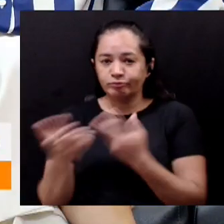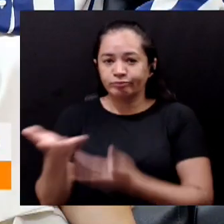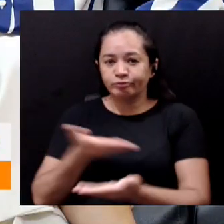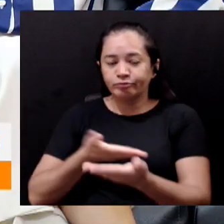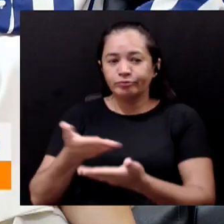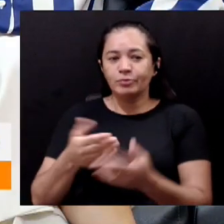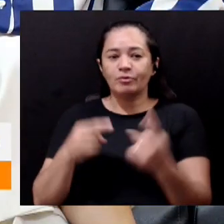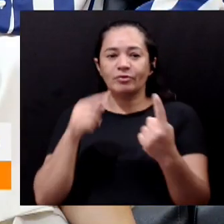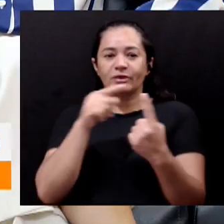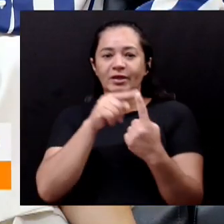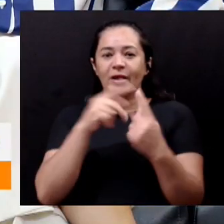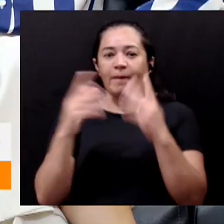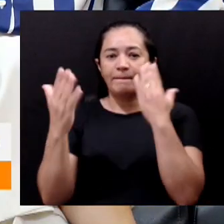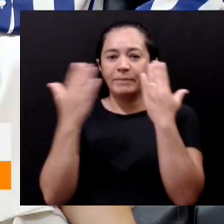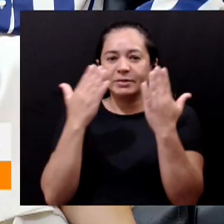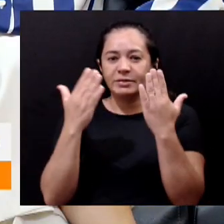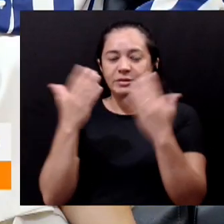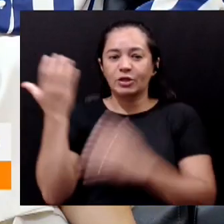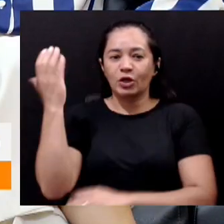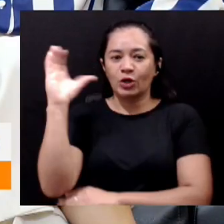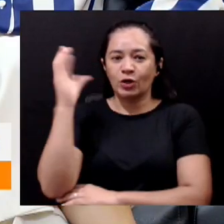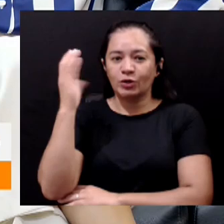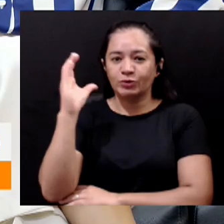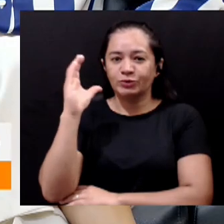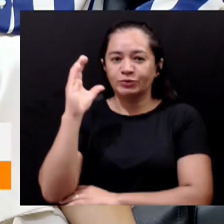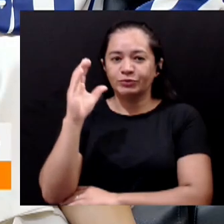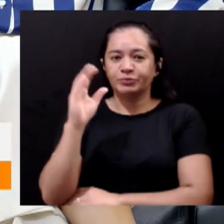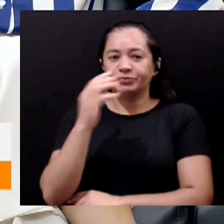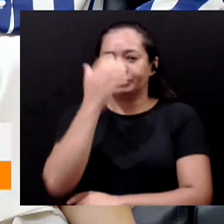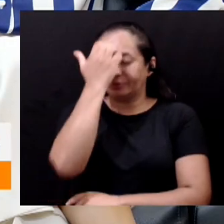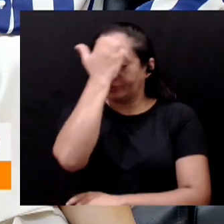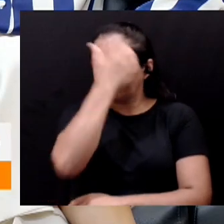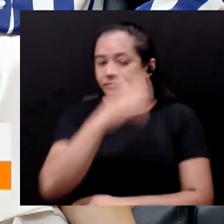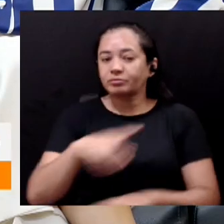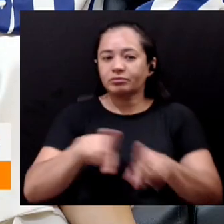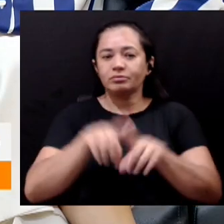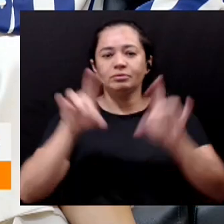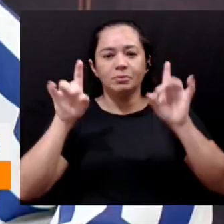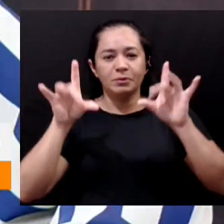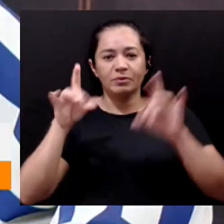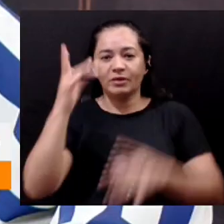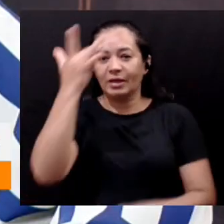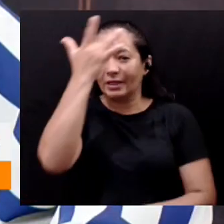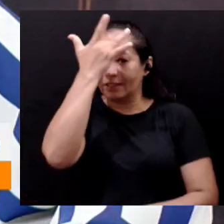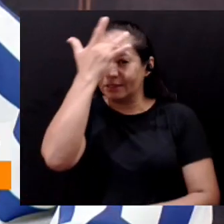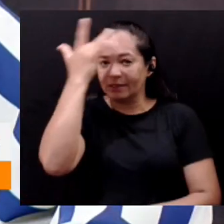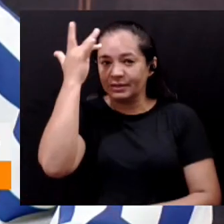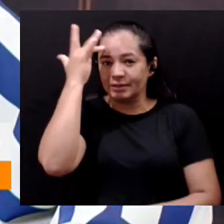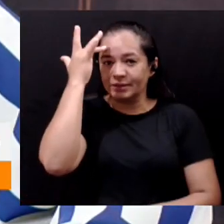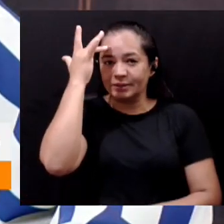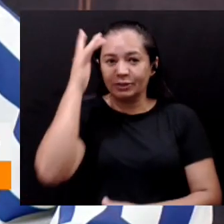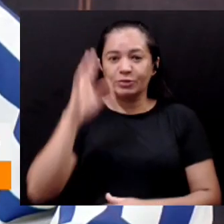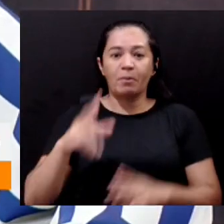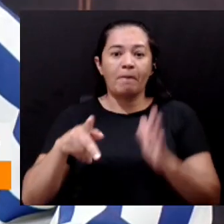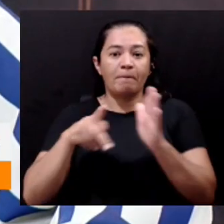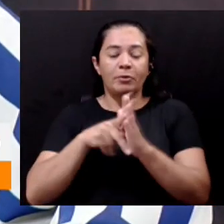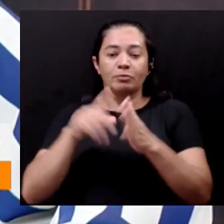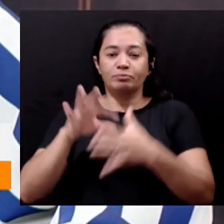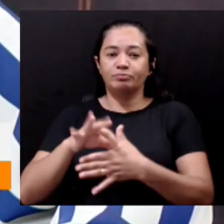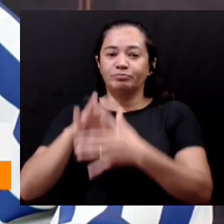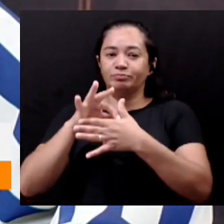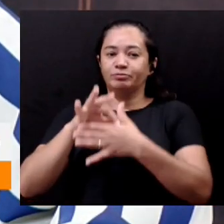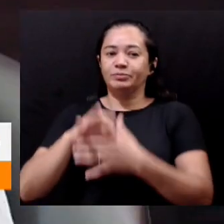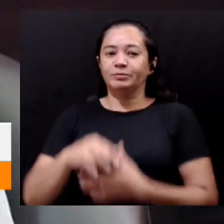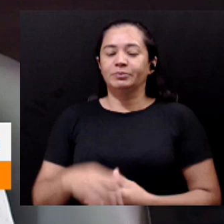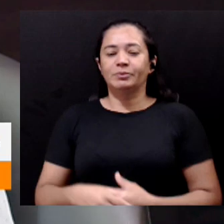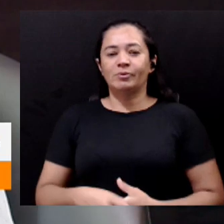em ciências pela Unifesp e especialista em saúde mental de líderes. Daqui a pouquinho a gente fala com ela. E